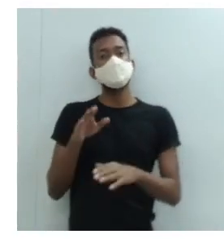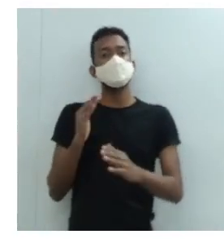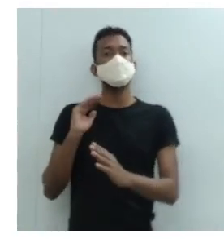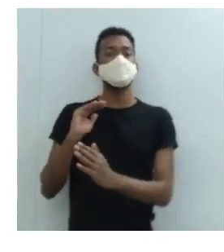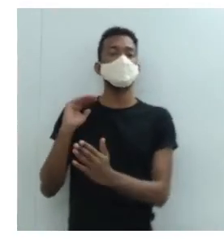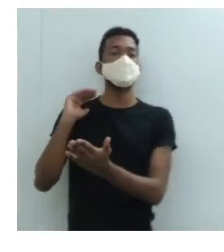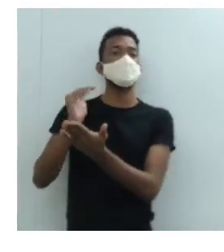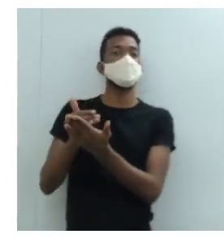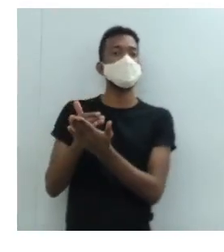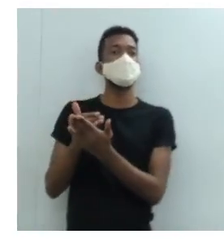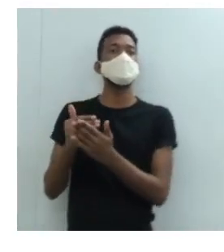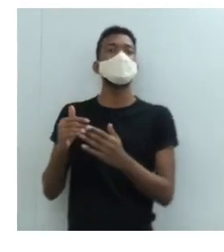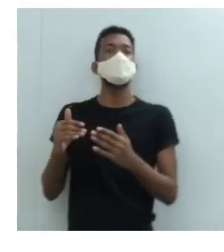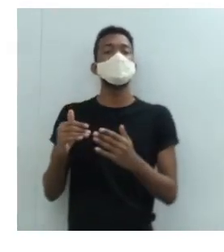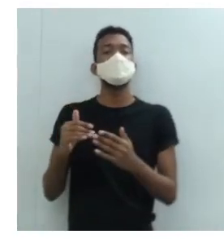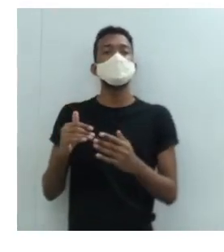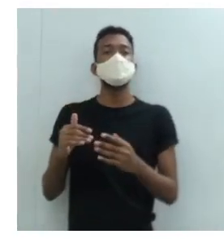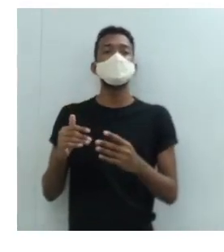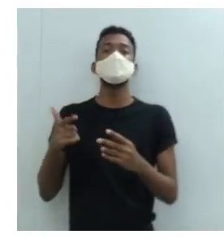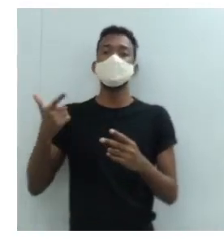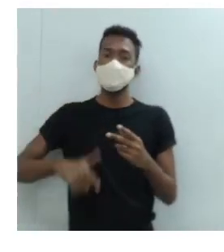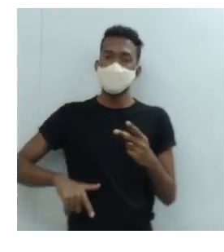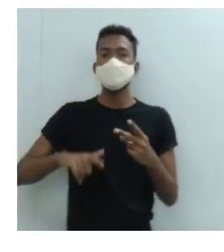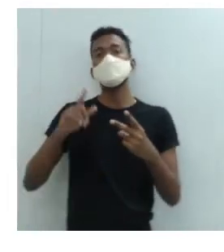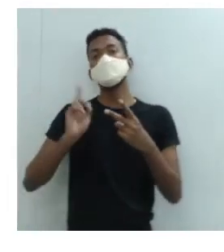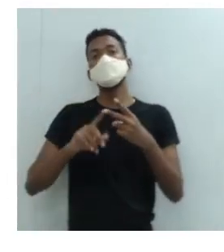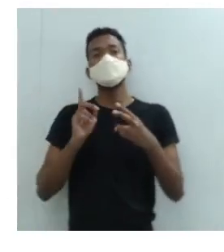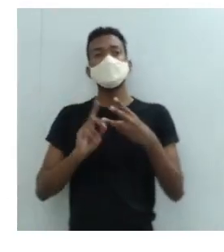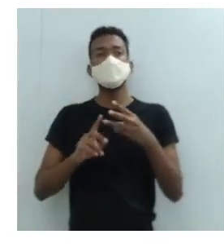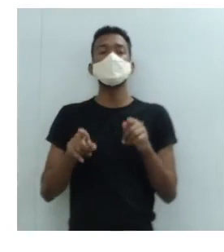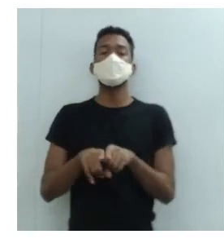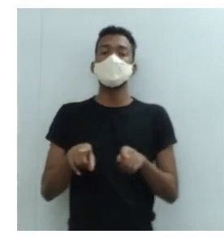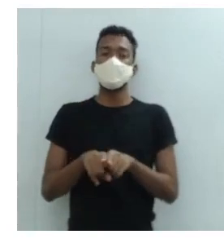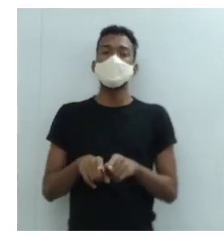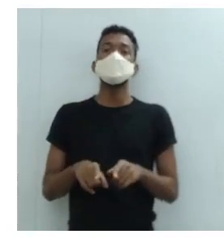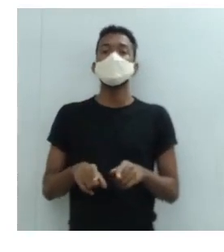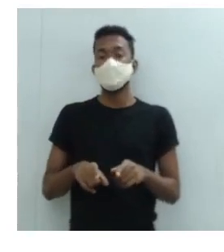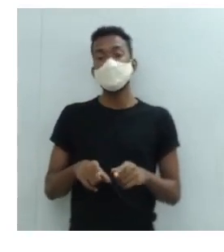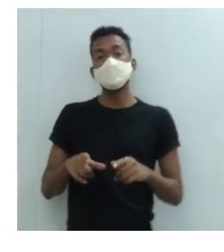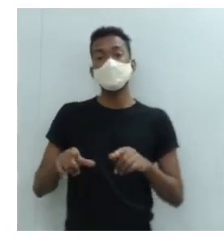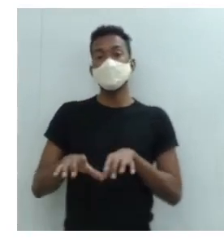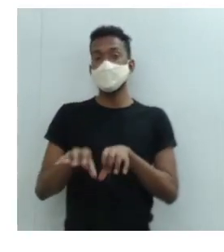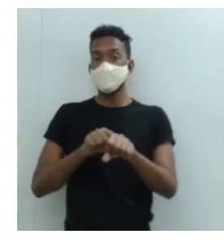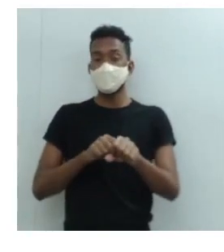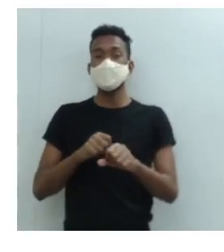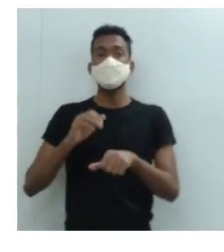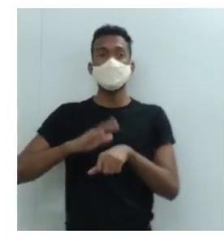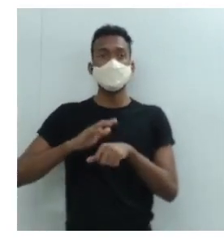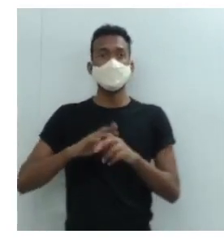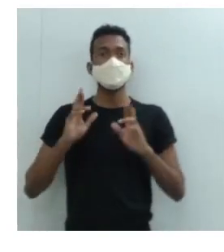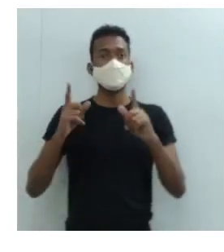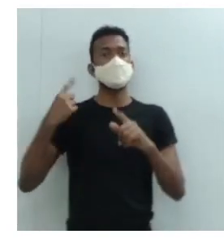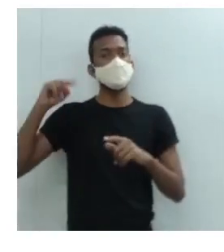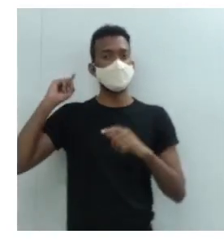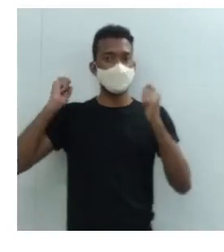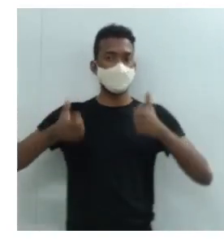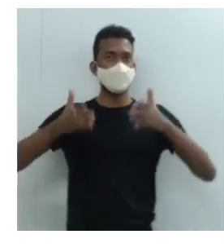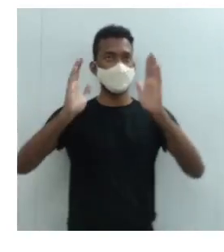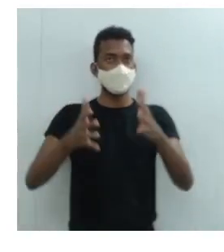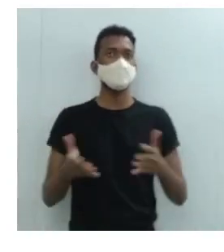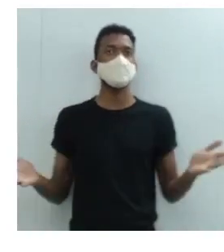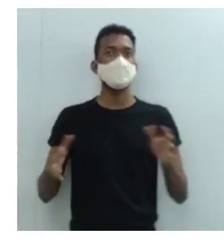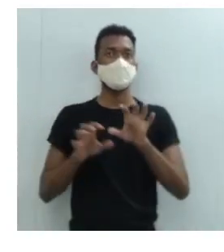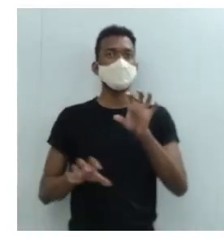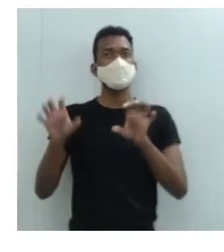O Estado simplesmente formaram-se em momentos distintos, né, como a gente falou anteriormente. Então vem a formação